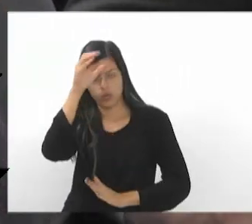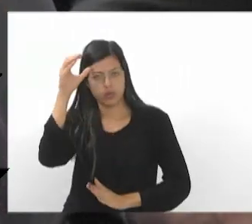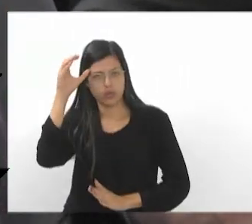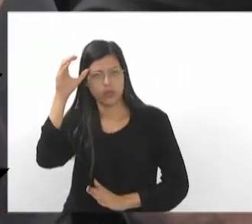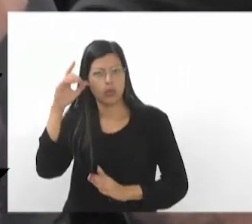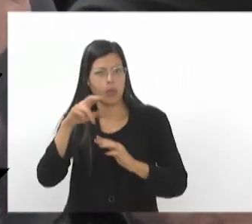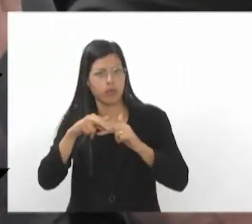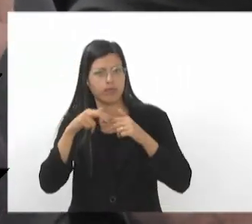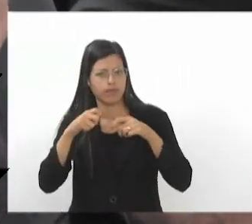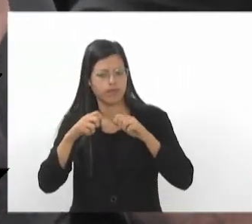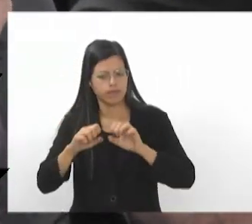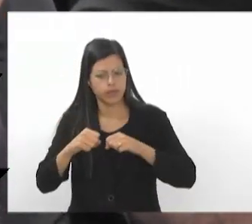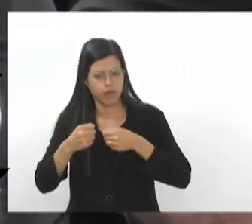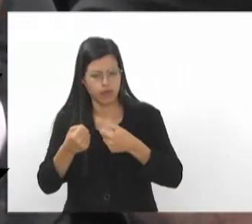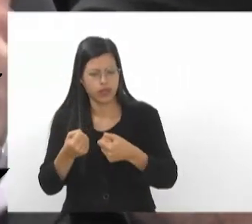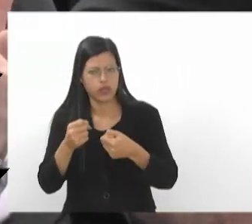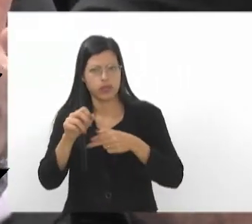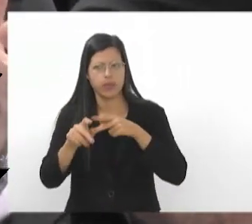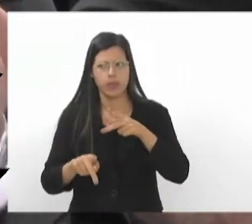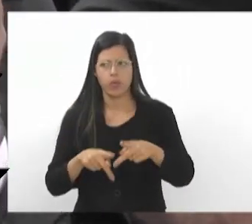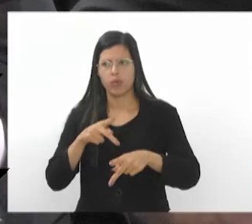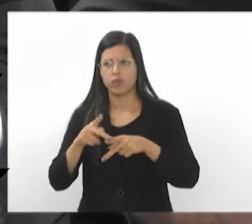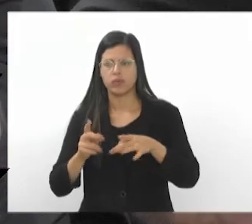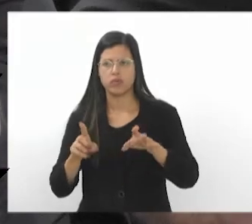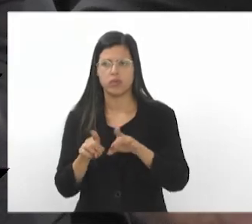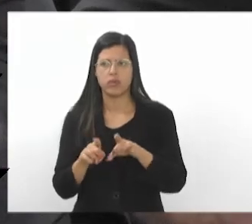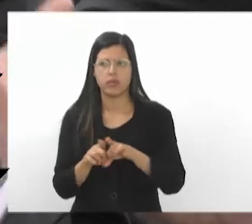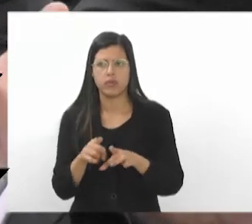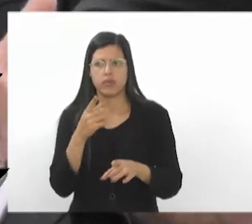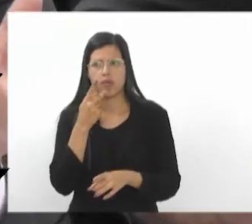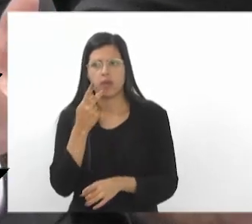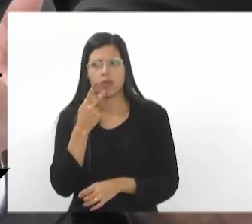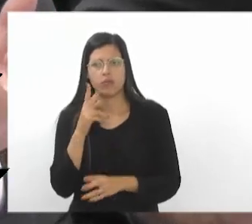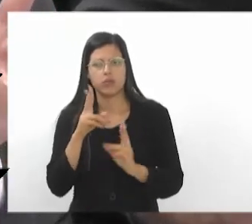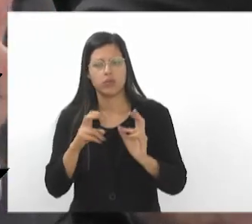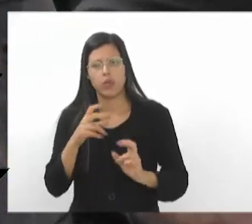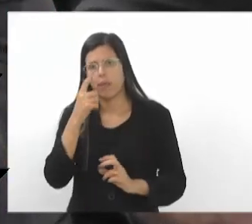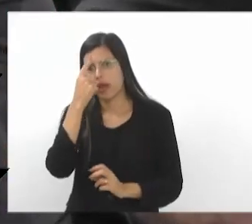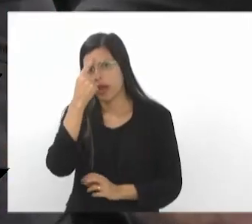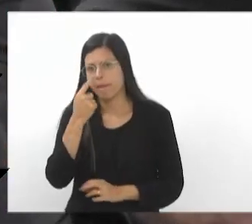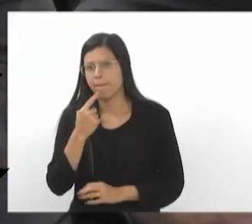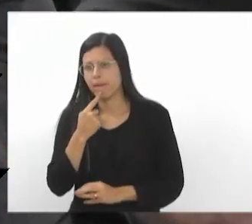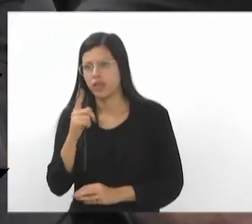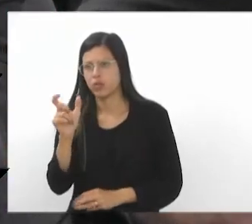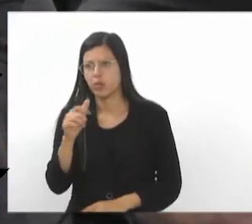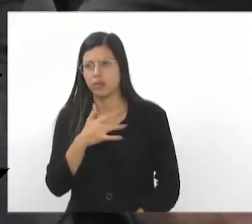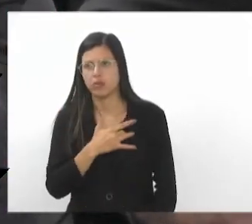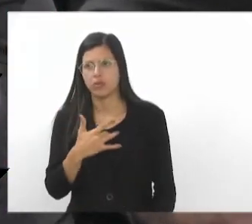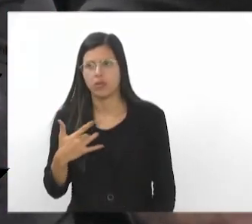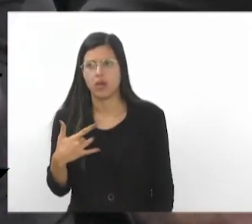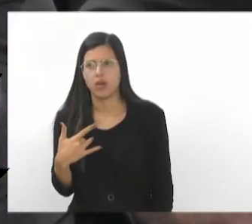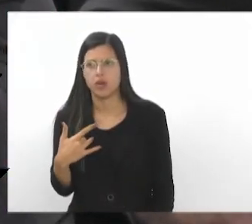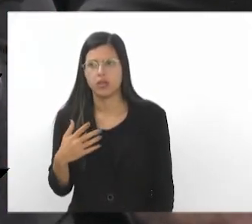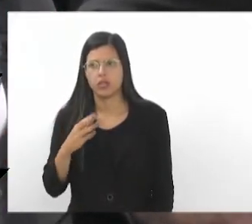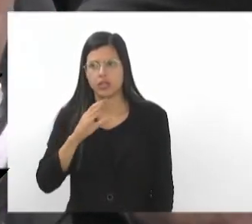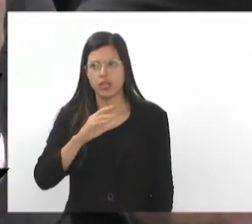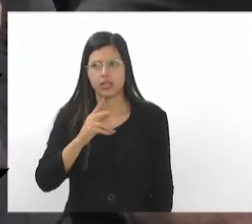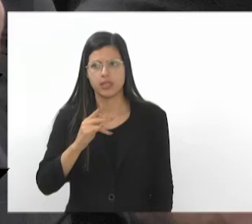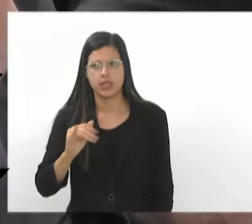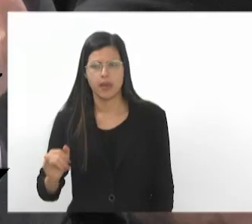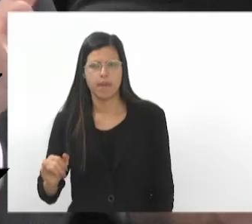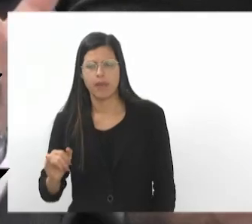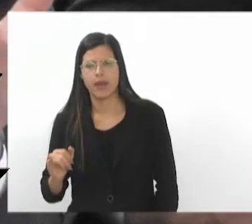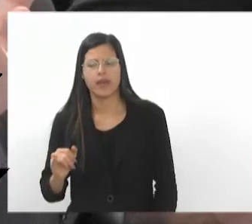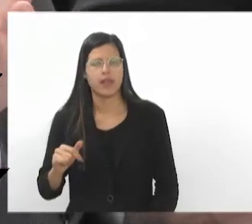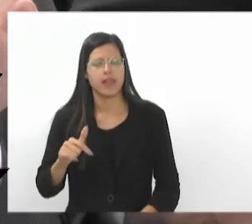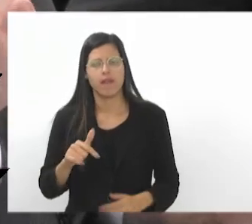população. E, além disso, falando sobre a imagem dos planos de saúde, que a CPI estava degradando a